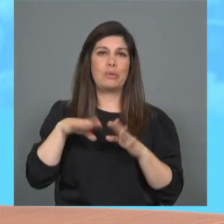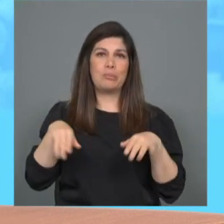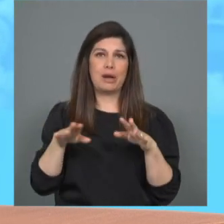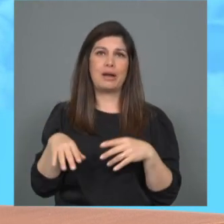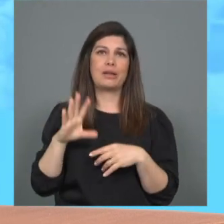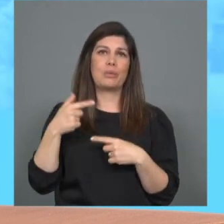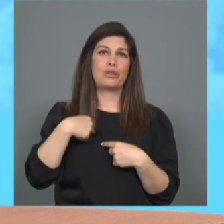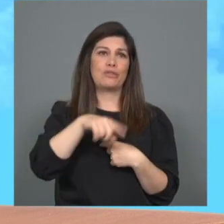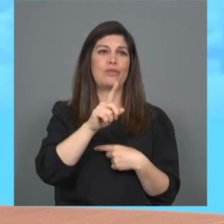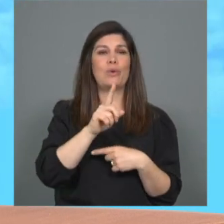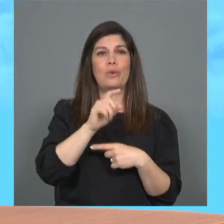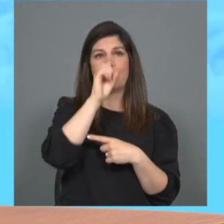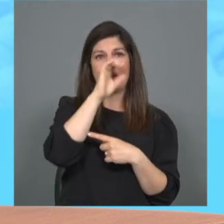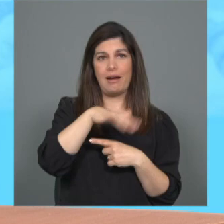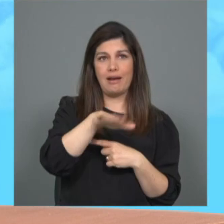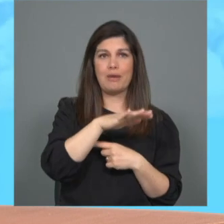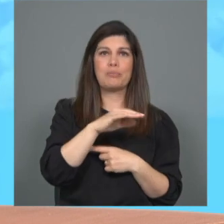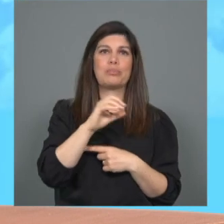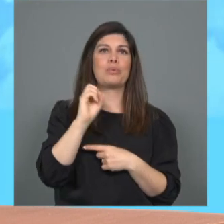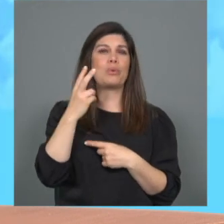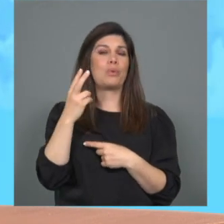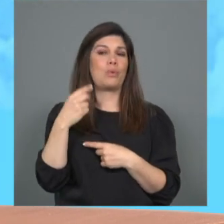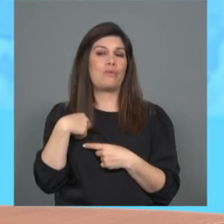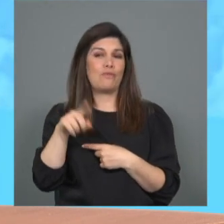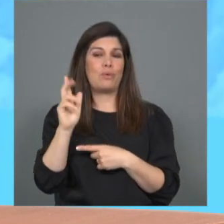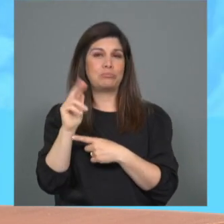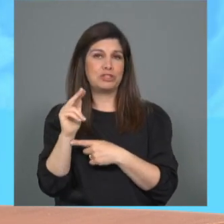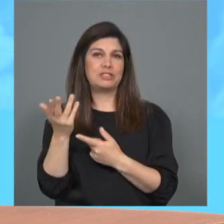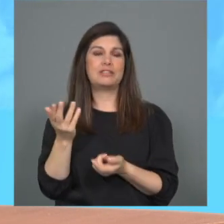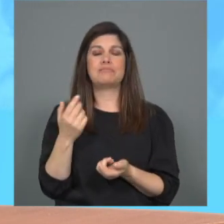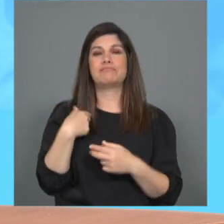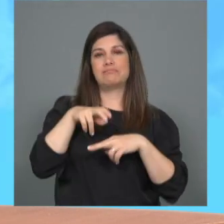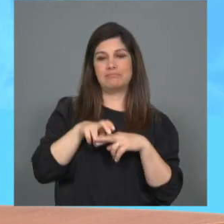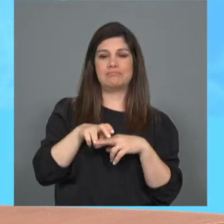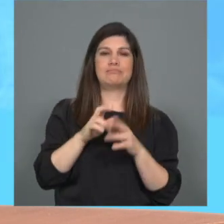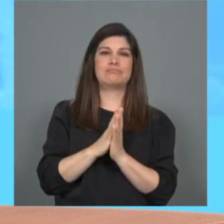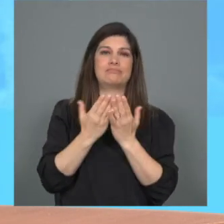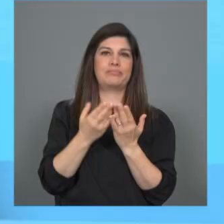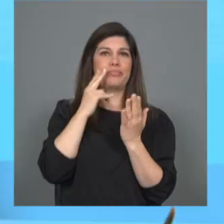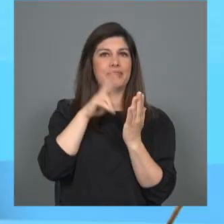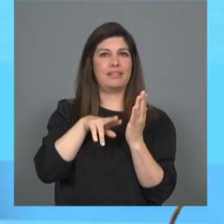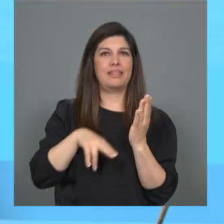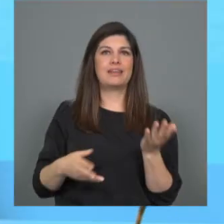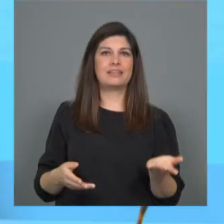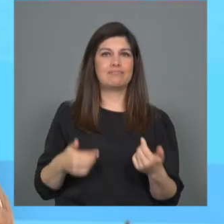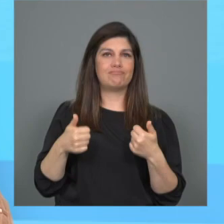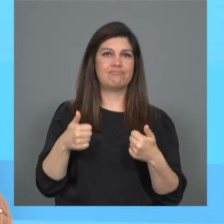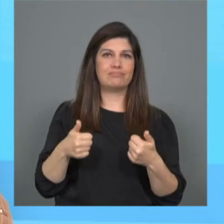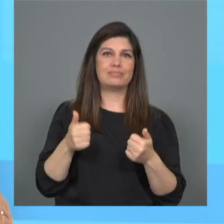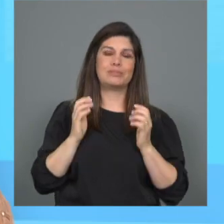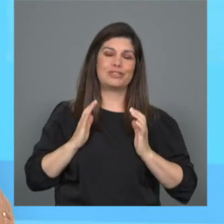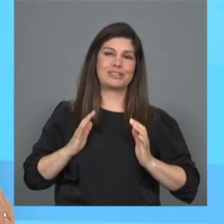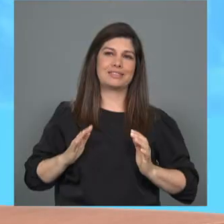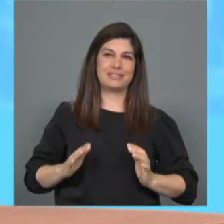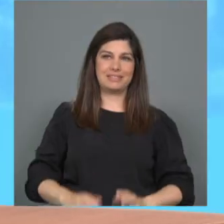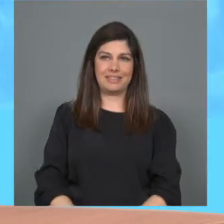piscina, com muito calor, mas apanhando uma sombra e lendo um bocado. Uma maravilha. É o ambiente para o descanso, sim, não é? Sim, o ambiente sim, para o